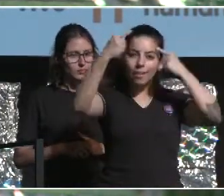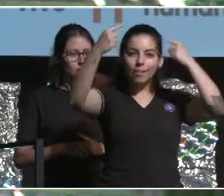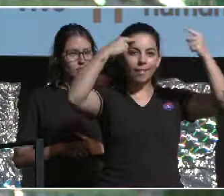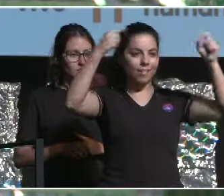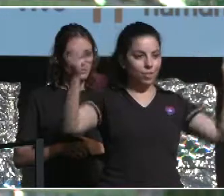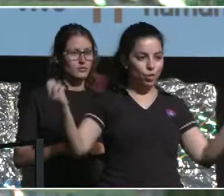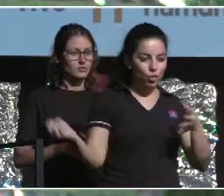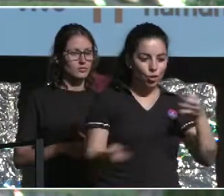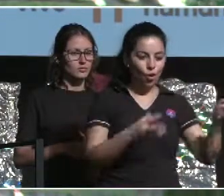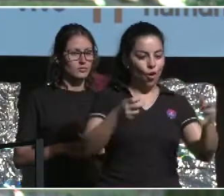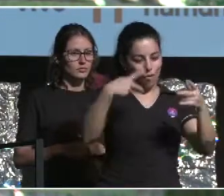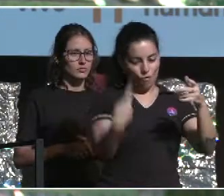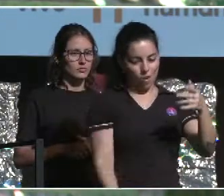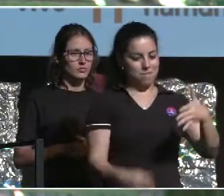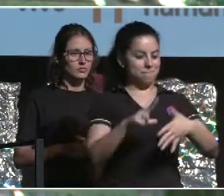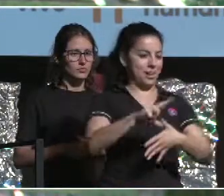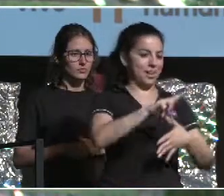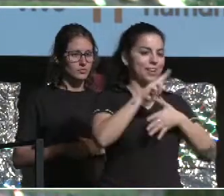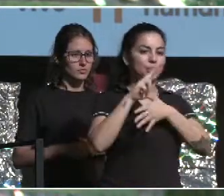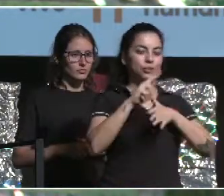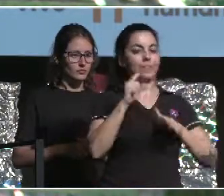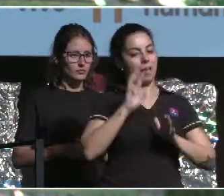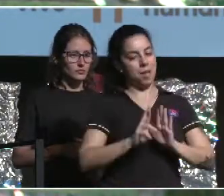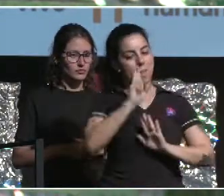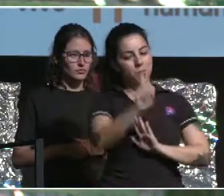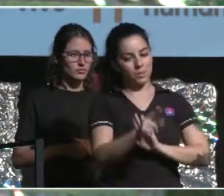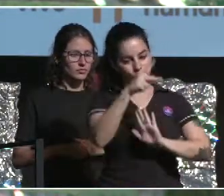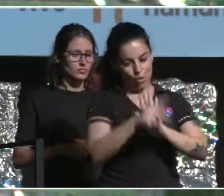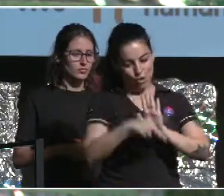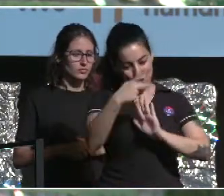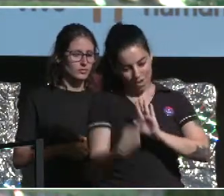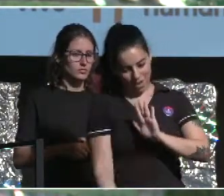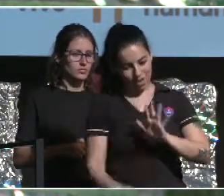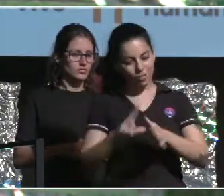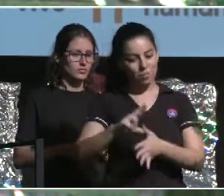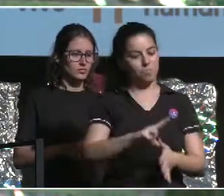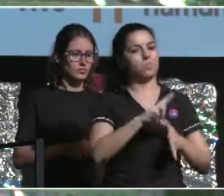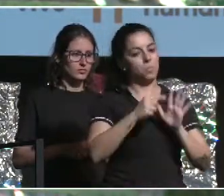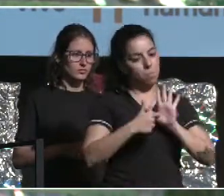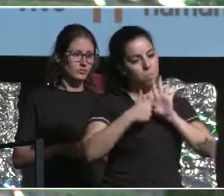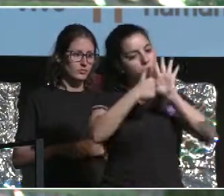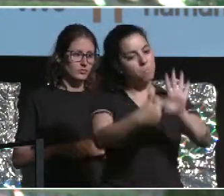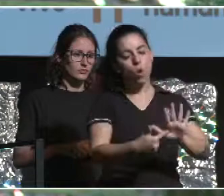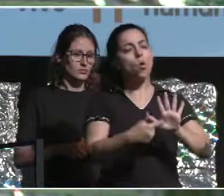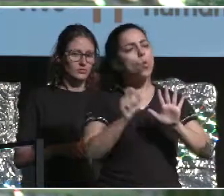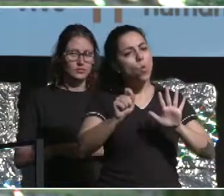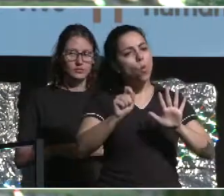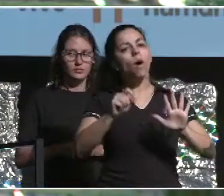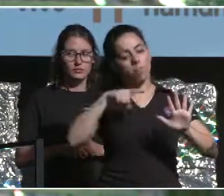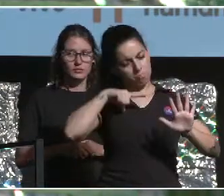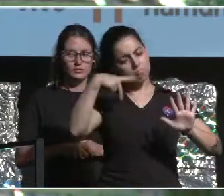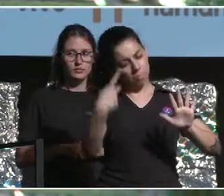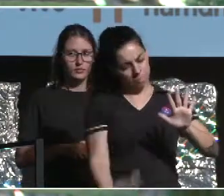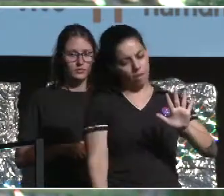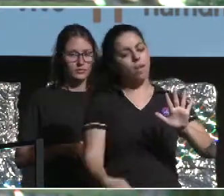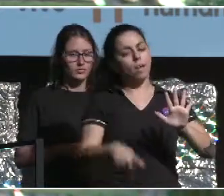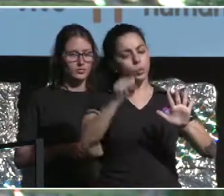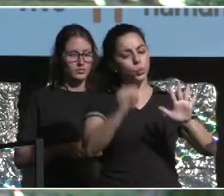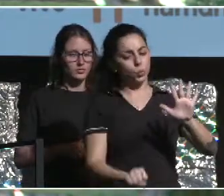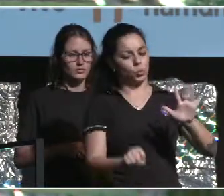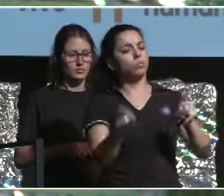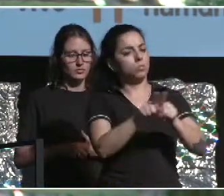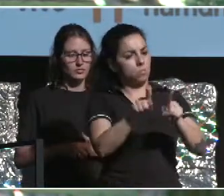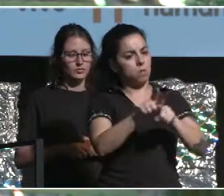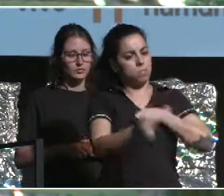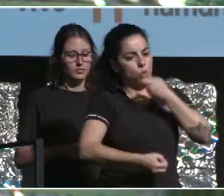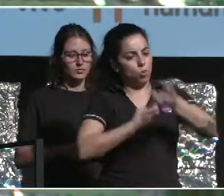esse projeto que ele está participando, representando a América Latina, é para fazer isso, assim, para valorizar o que tem, na verdade, no hemisfério sul,